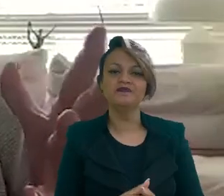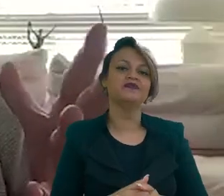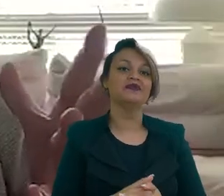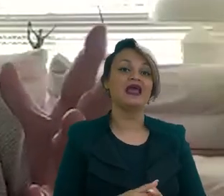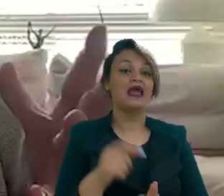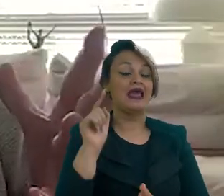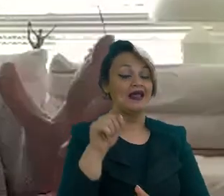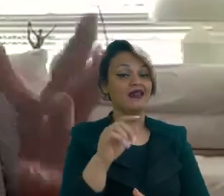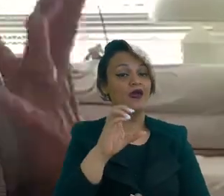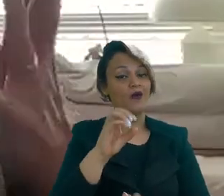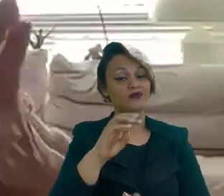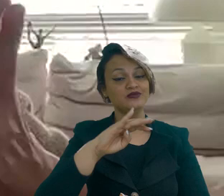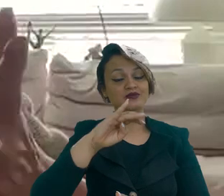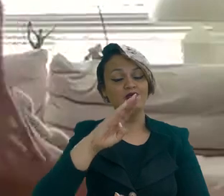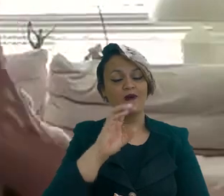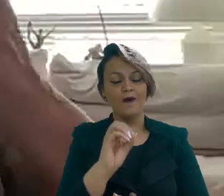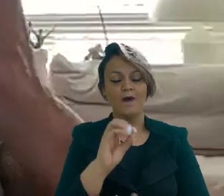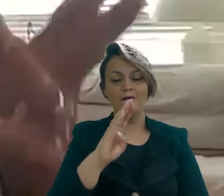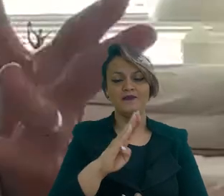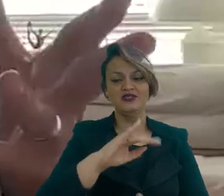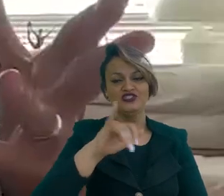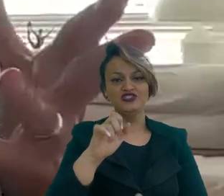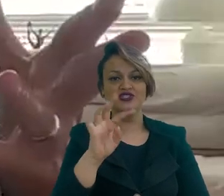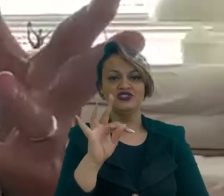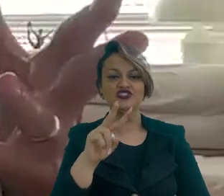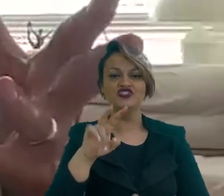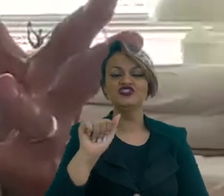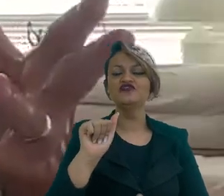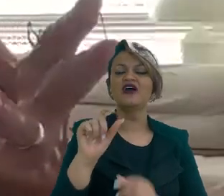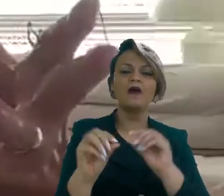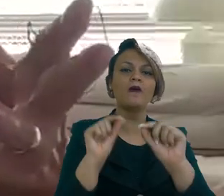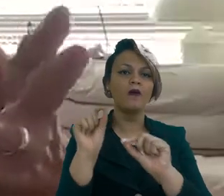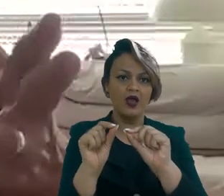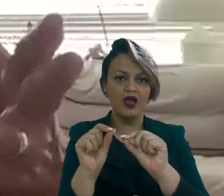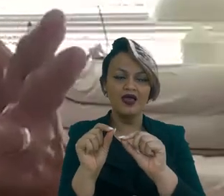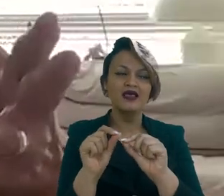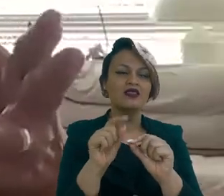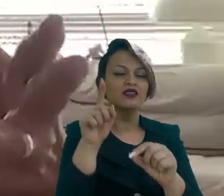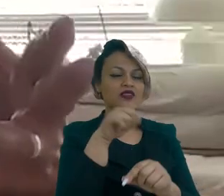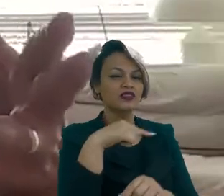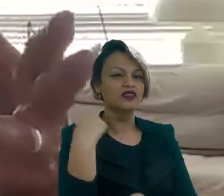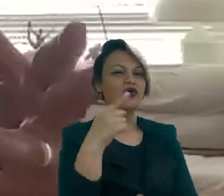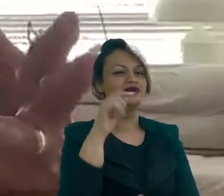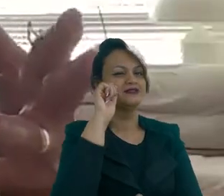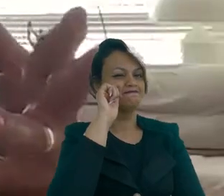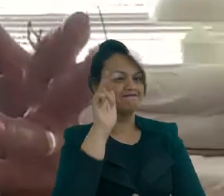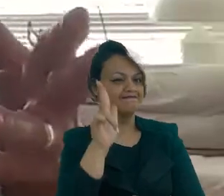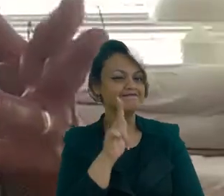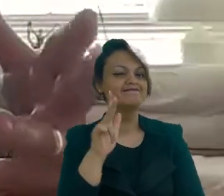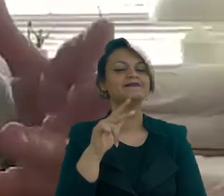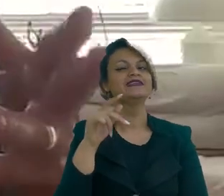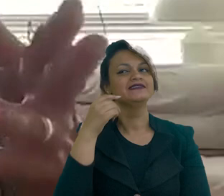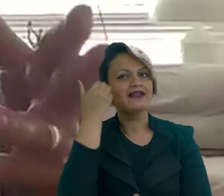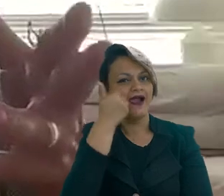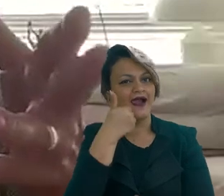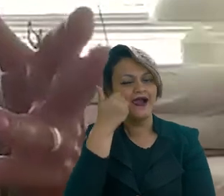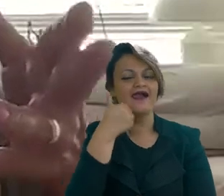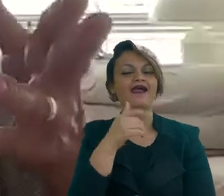objetivo ela é objetiva nesse sentido que nós nos conduzimos sorrateira